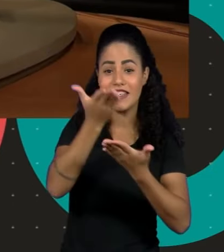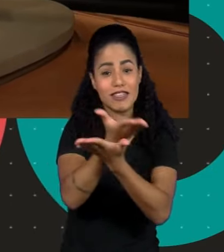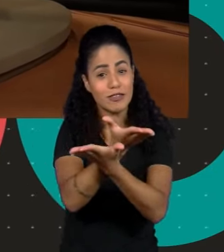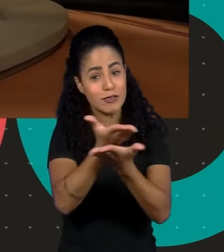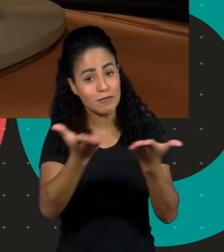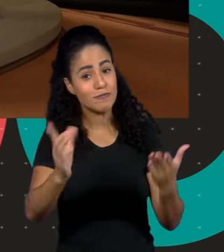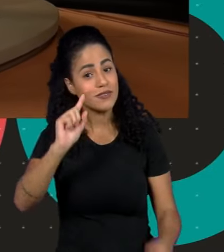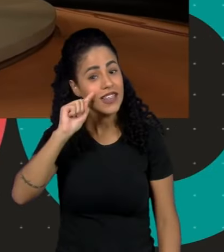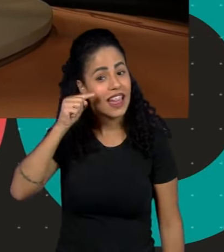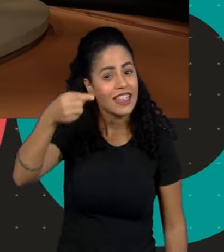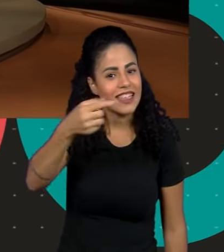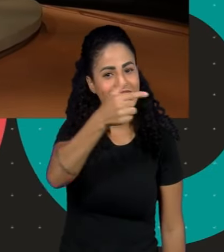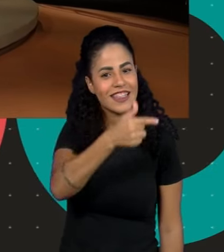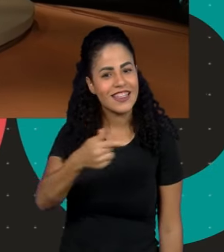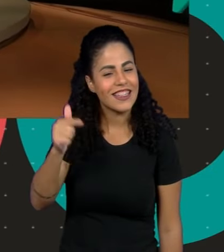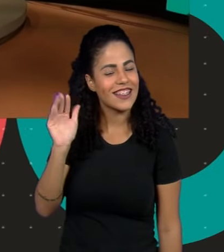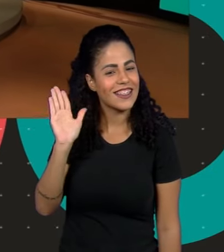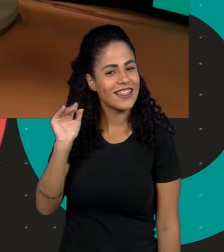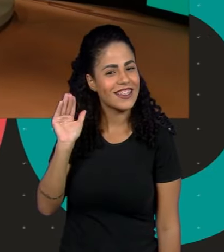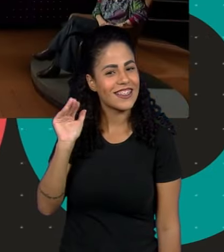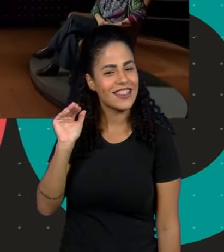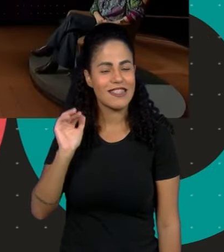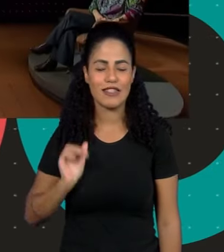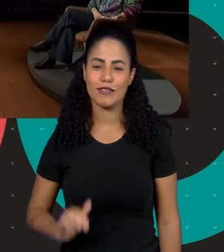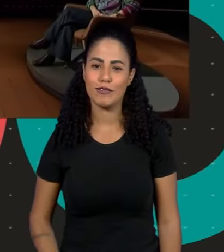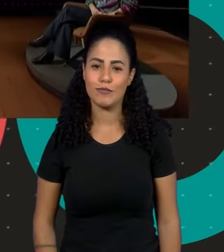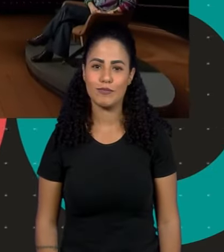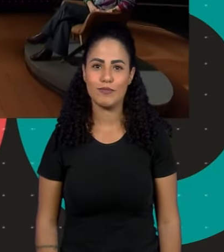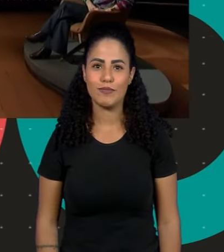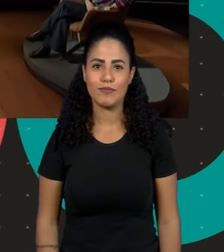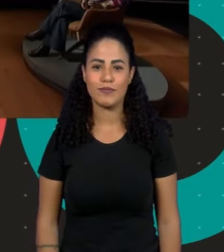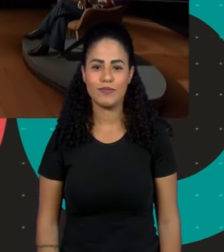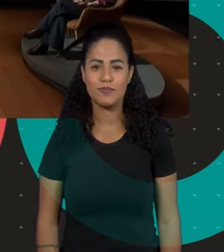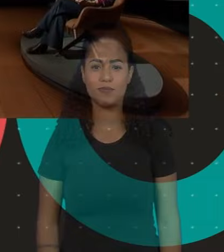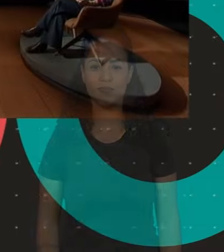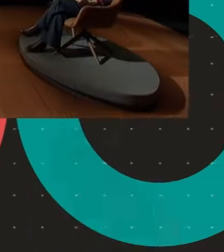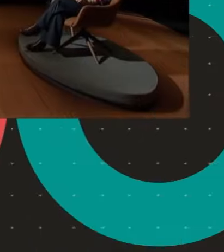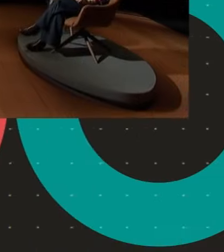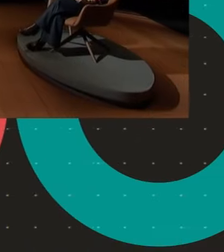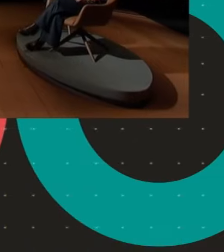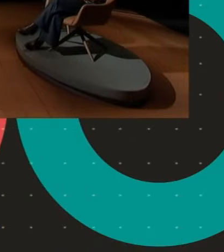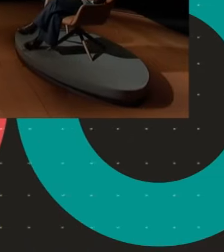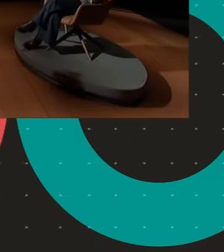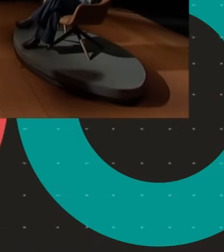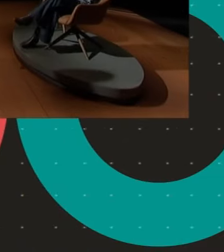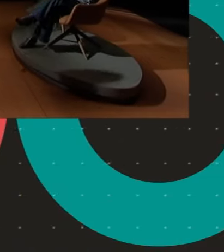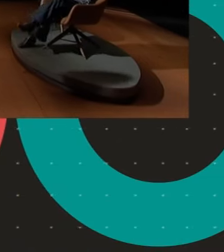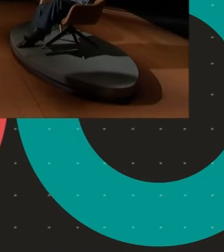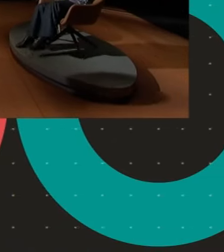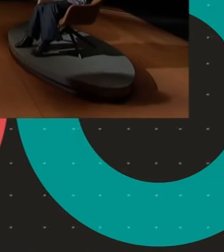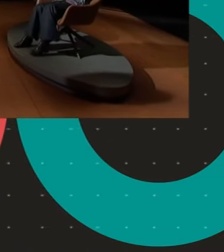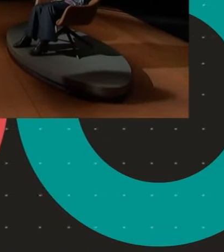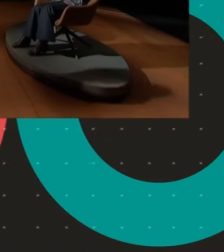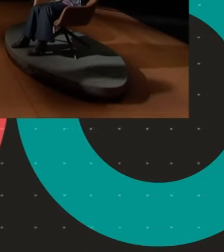e até a semana que vem. Até lá. Obrigada. Ai, que bom.